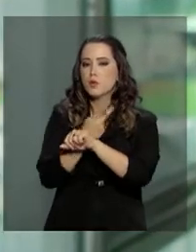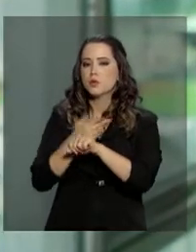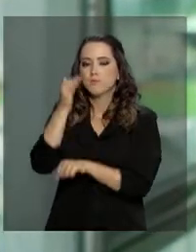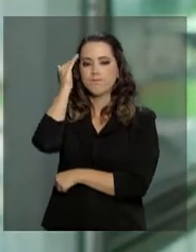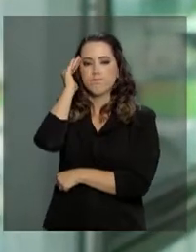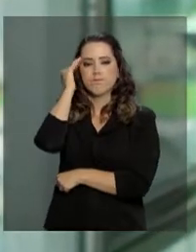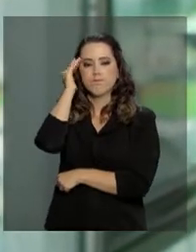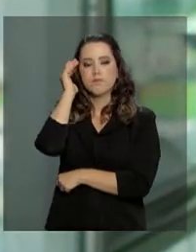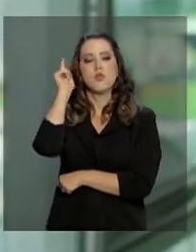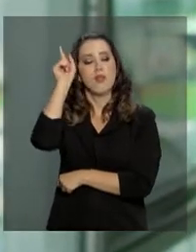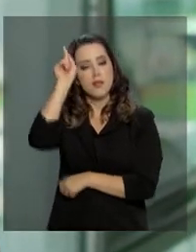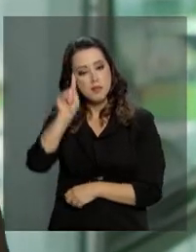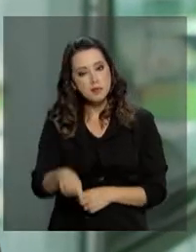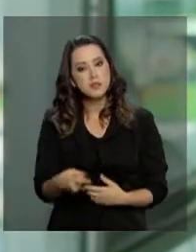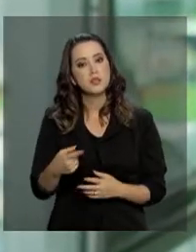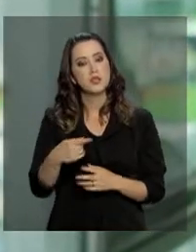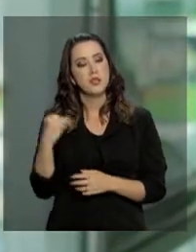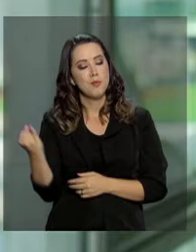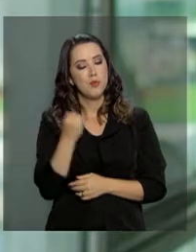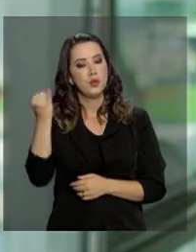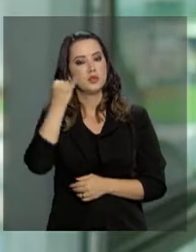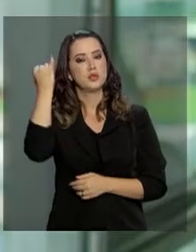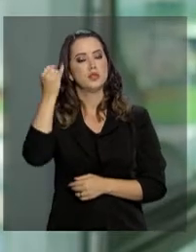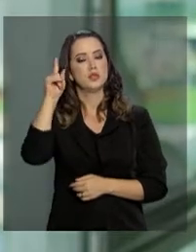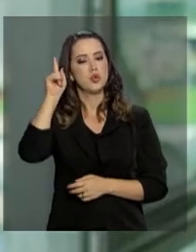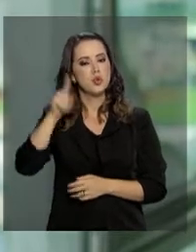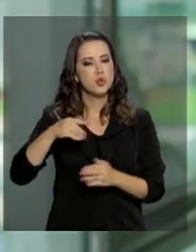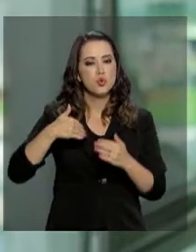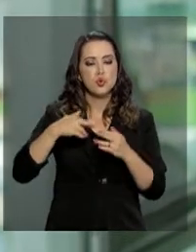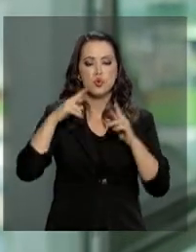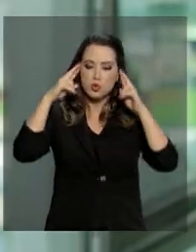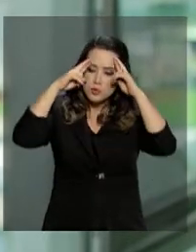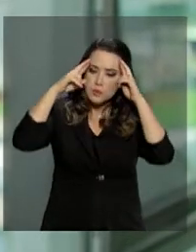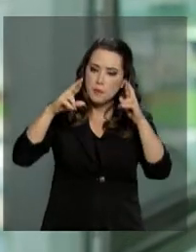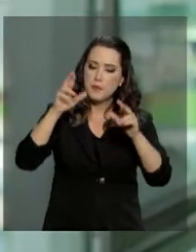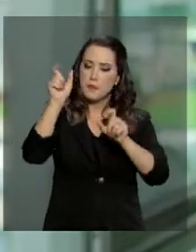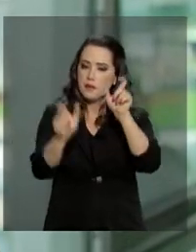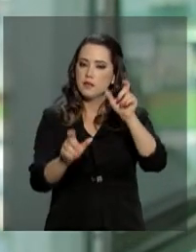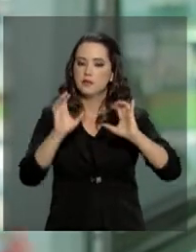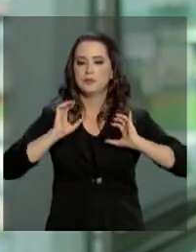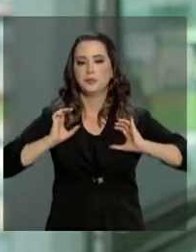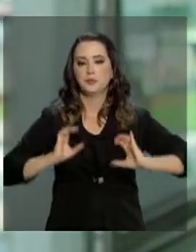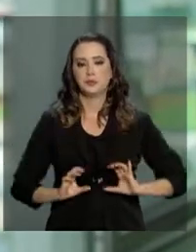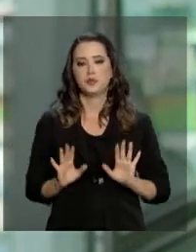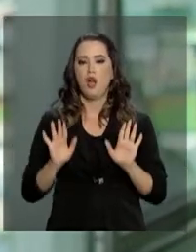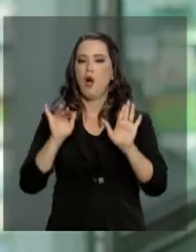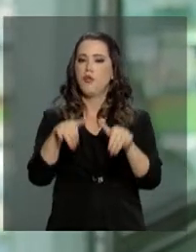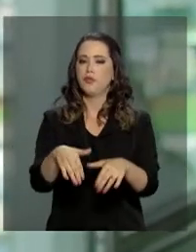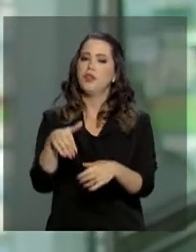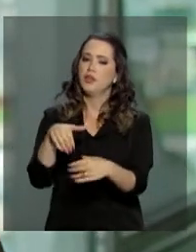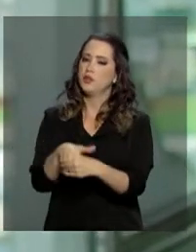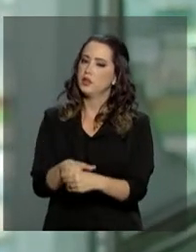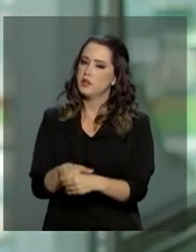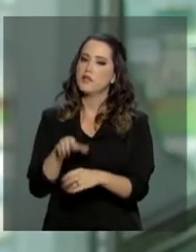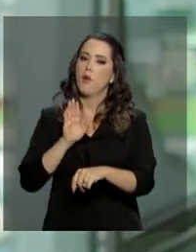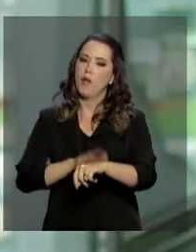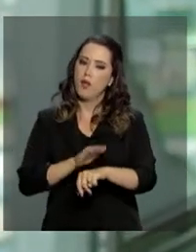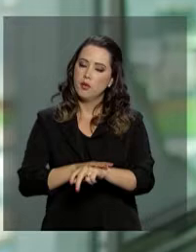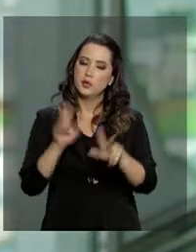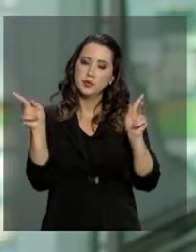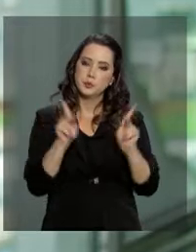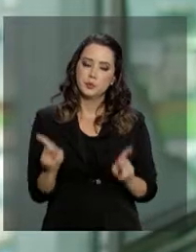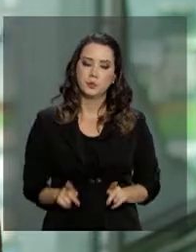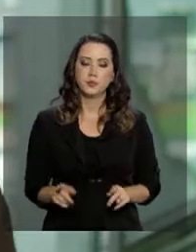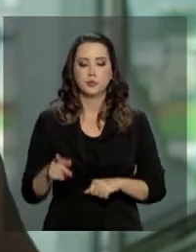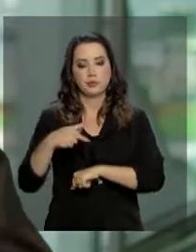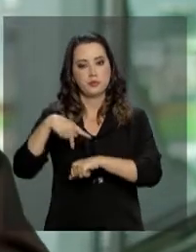entendimento. Essa é a receita básica de respeito ao cidadão. Terminada a disputa, é hora de pacificar o